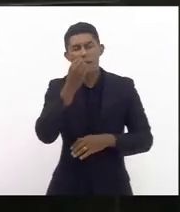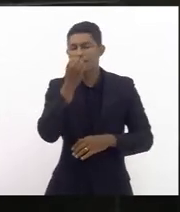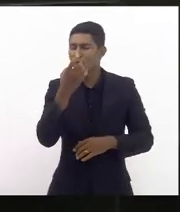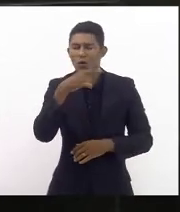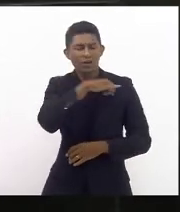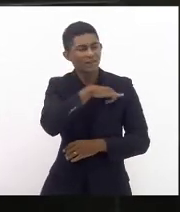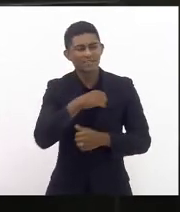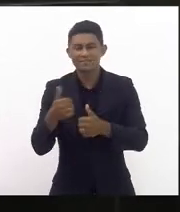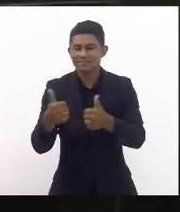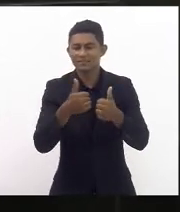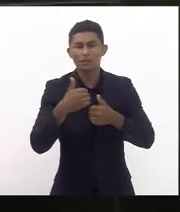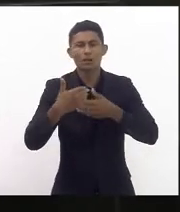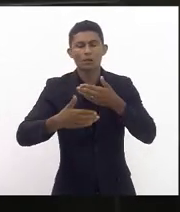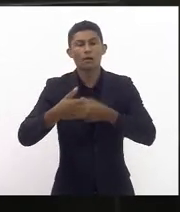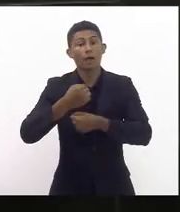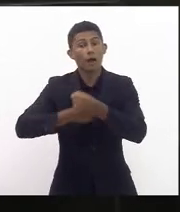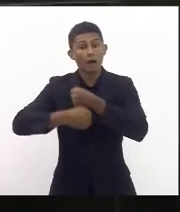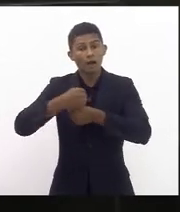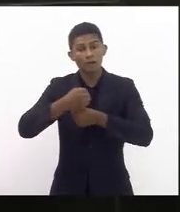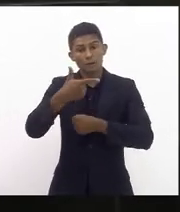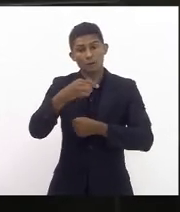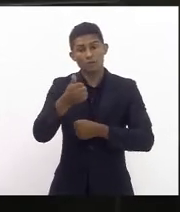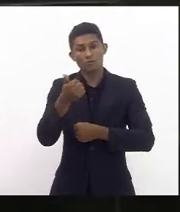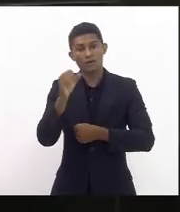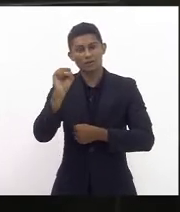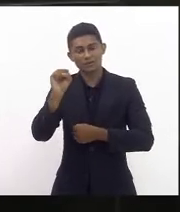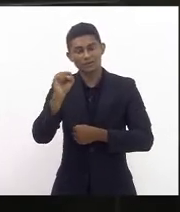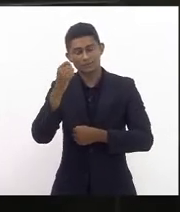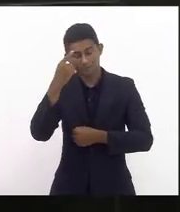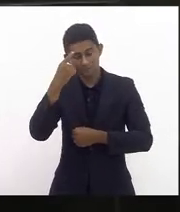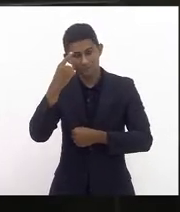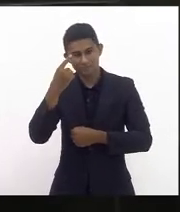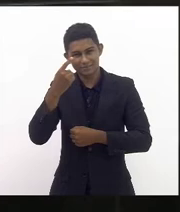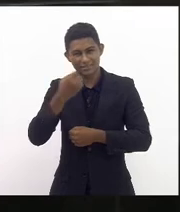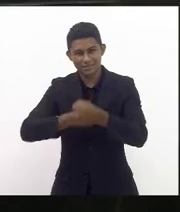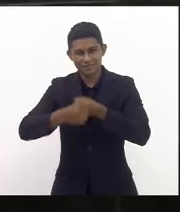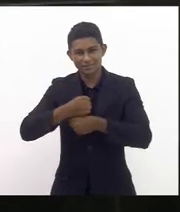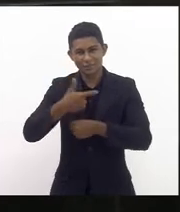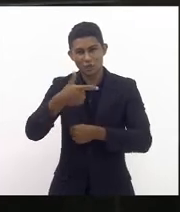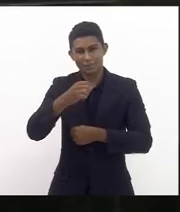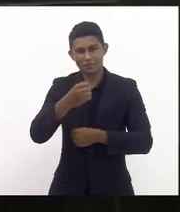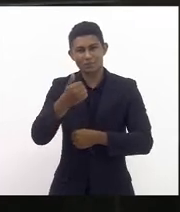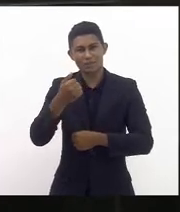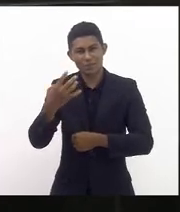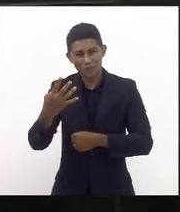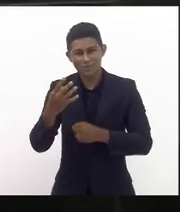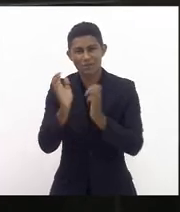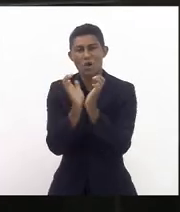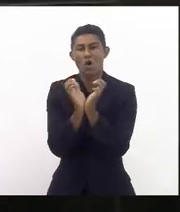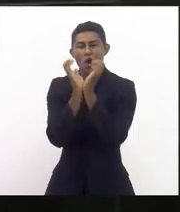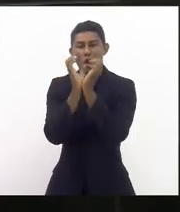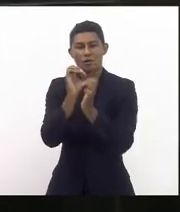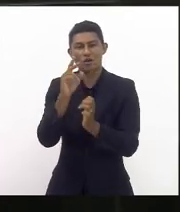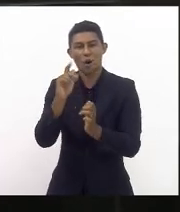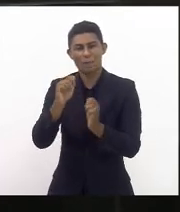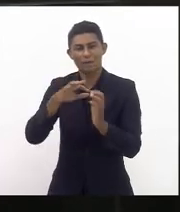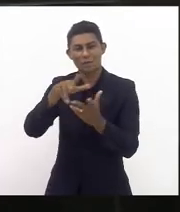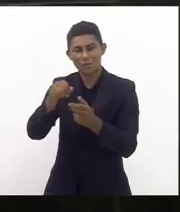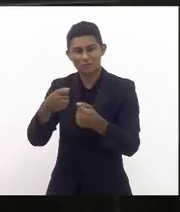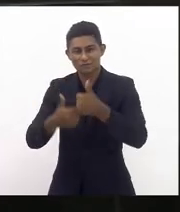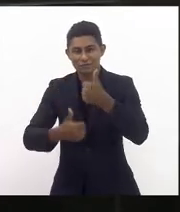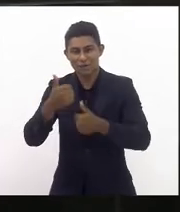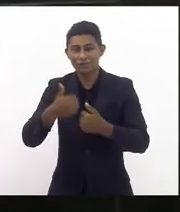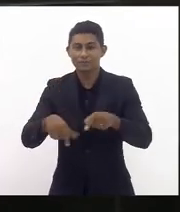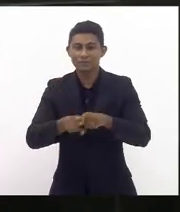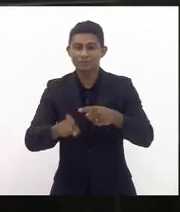Copa do Mundo de 2014, das Olimpíadas de 2016, dos investimentos necessários à